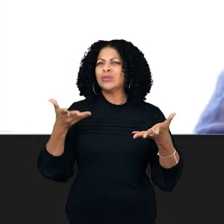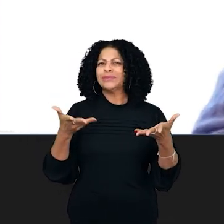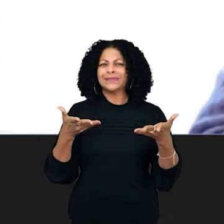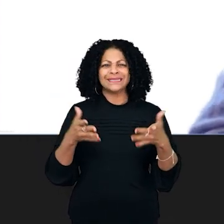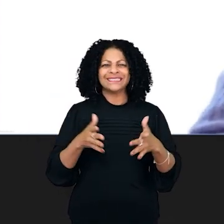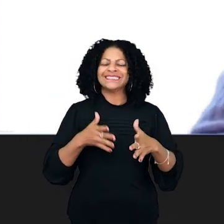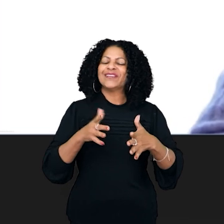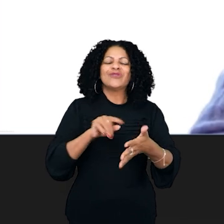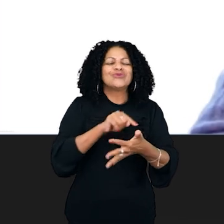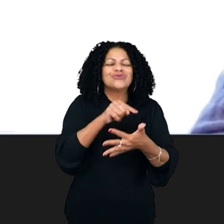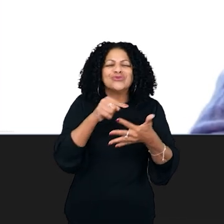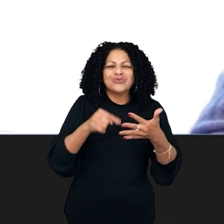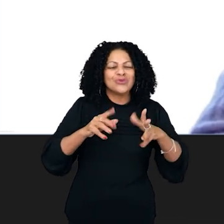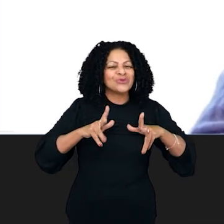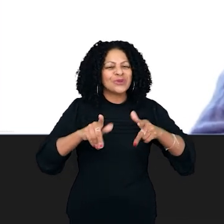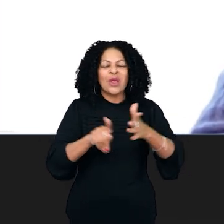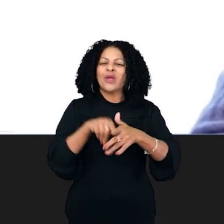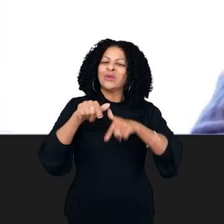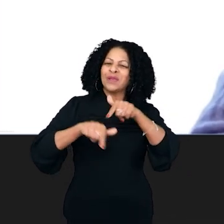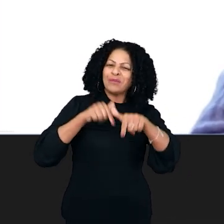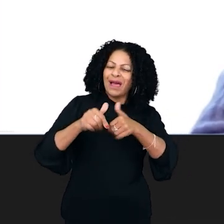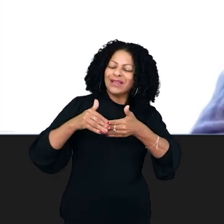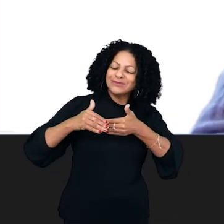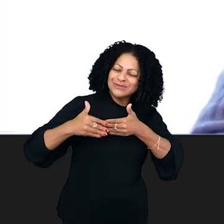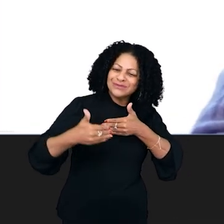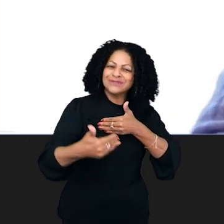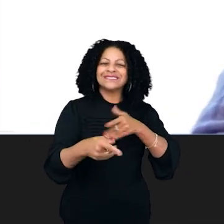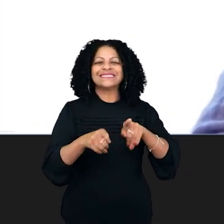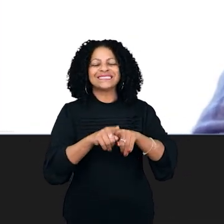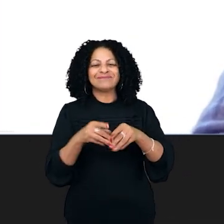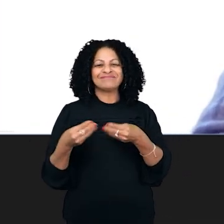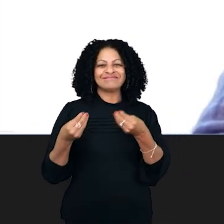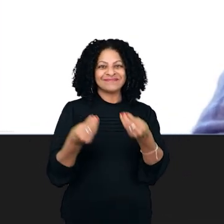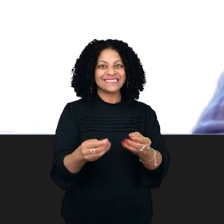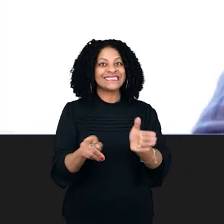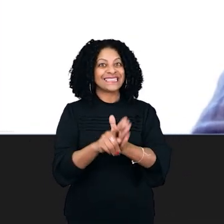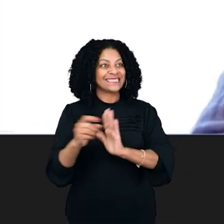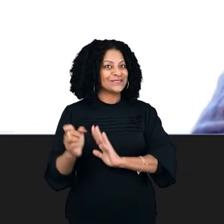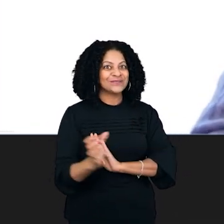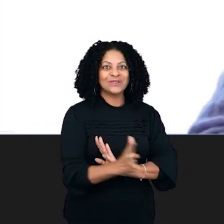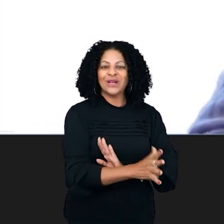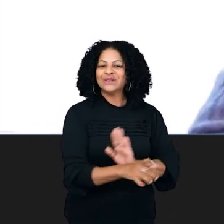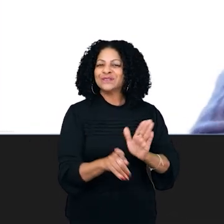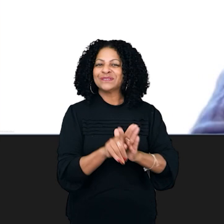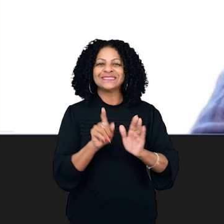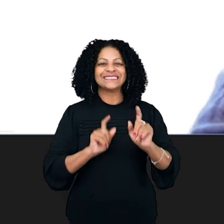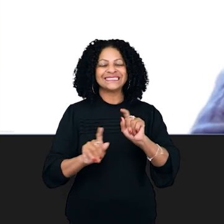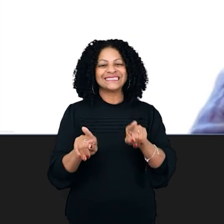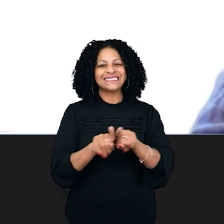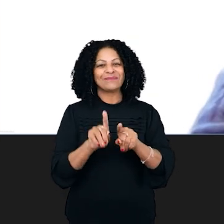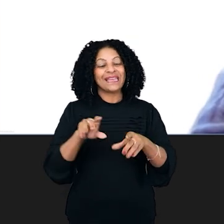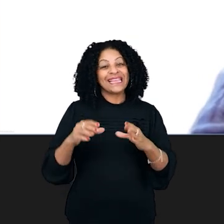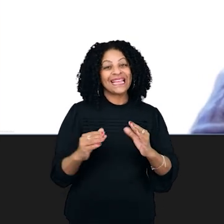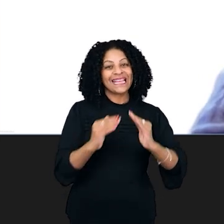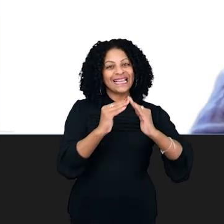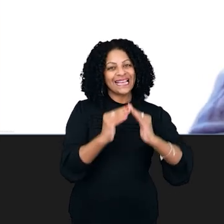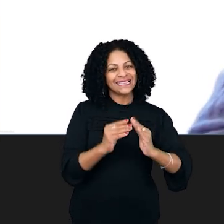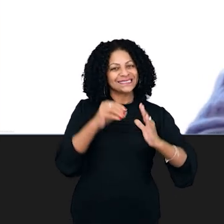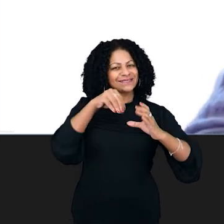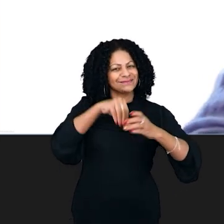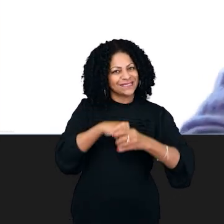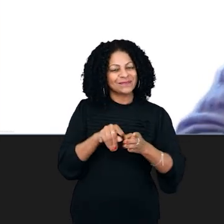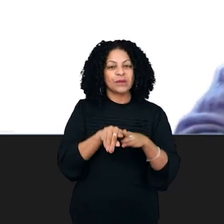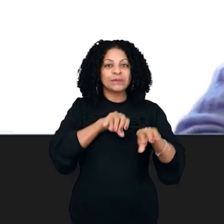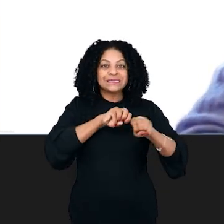né? Então existe todo um trabalho de formação contínua, termos novos que surgem, que a gente precisa, dentro de casa,